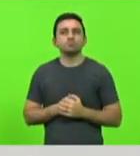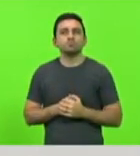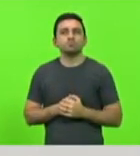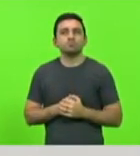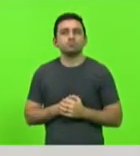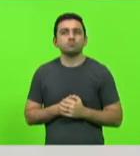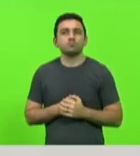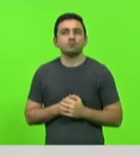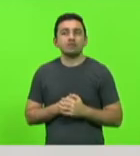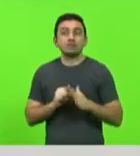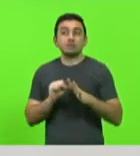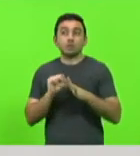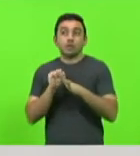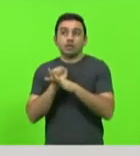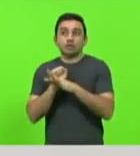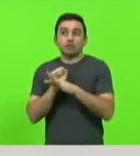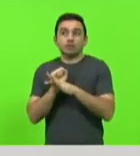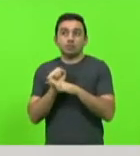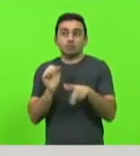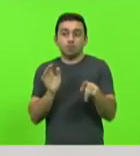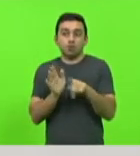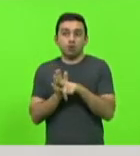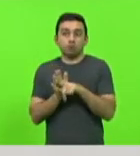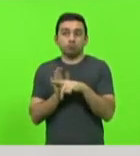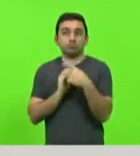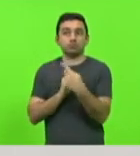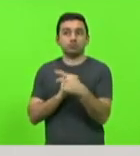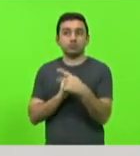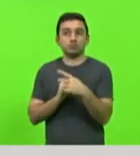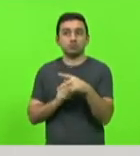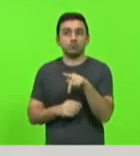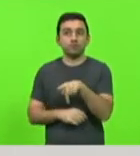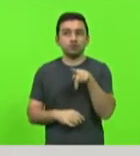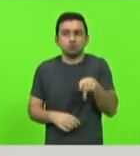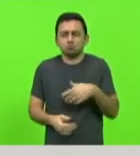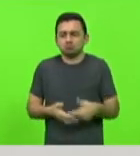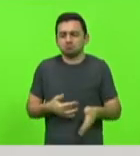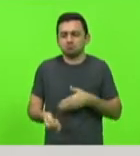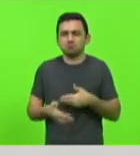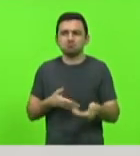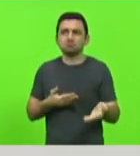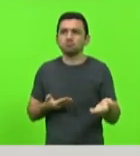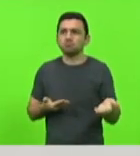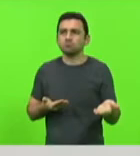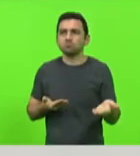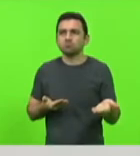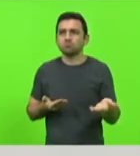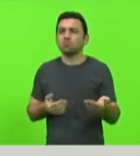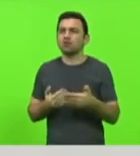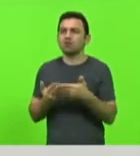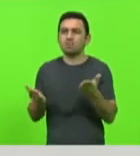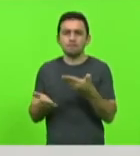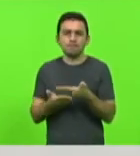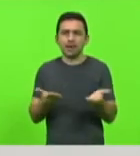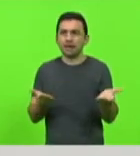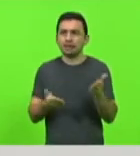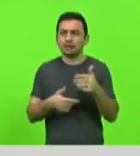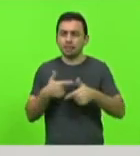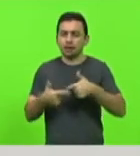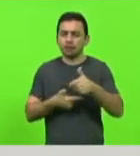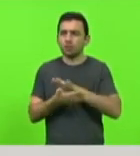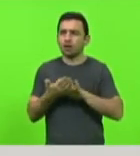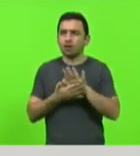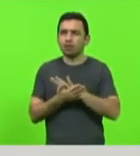das suas seguranças ali com relação ao seu cargo, que eles fazem o que bem entendem e não perdem o seu emprego. Isso é